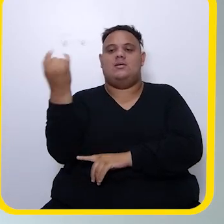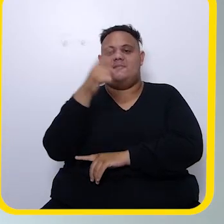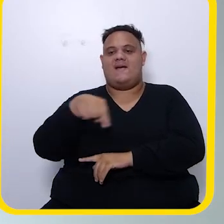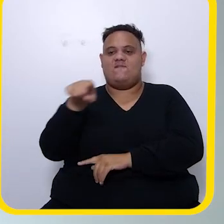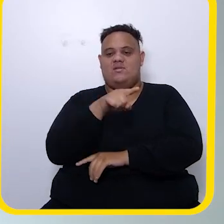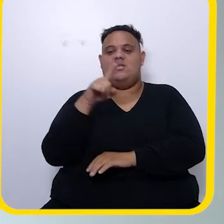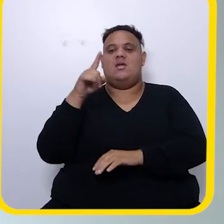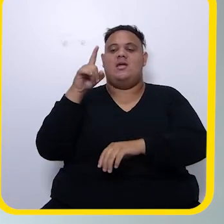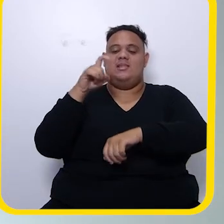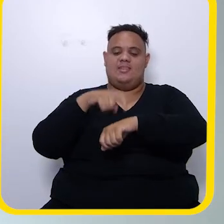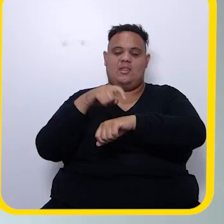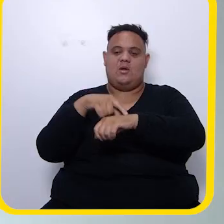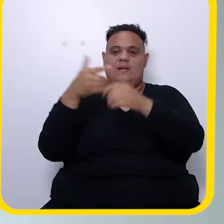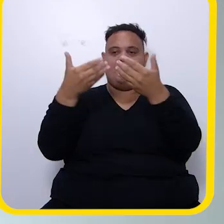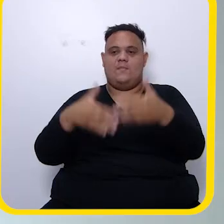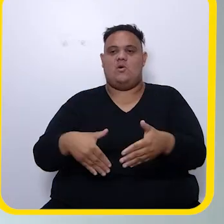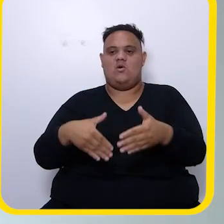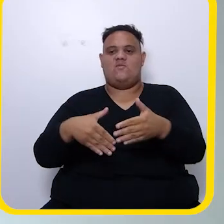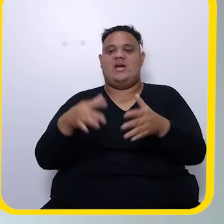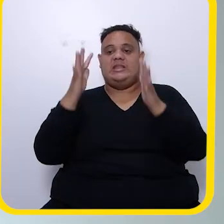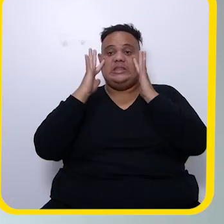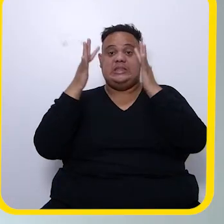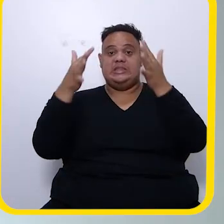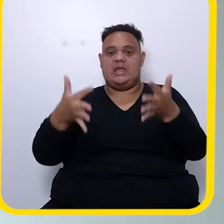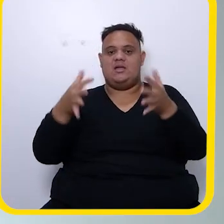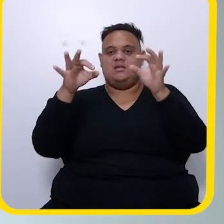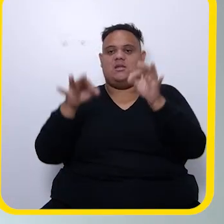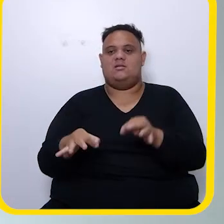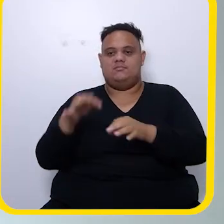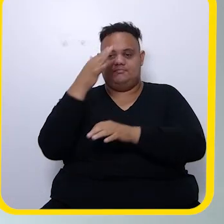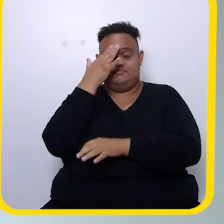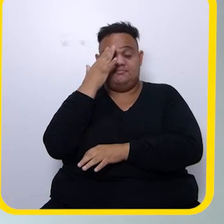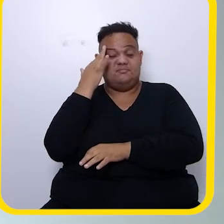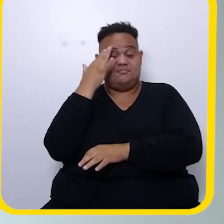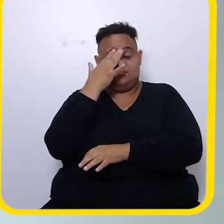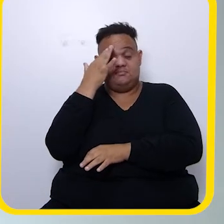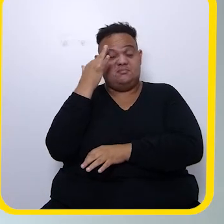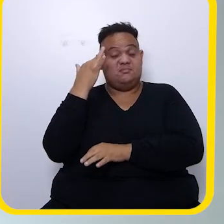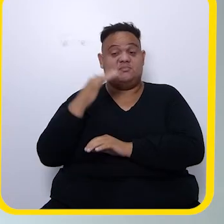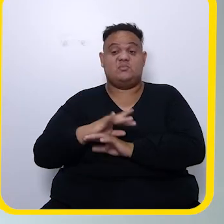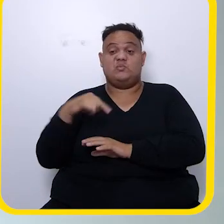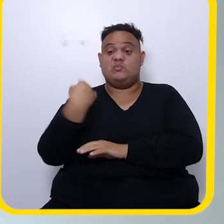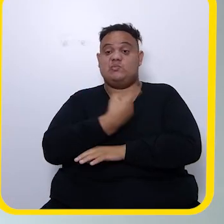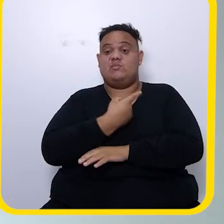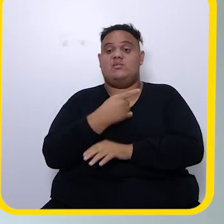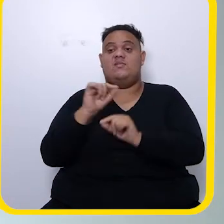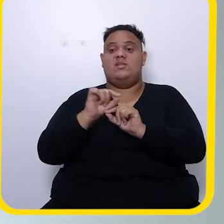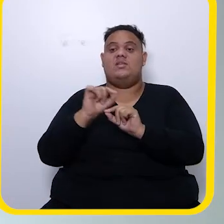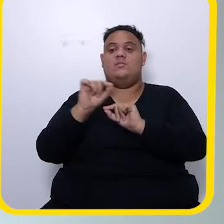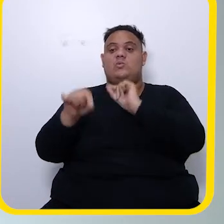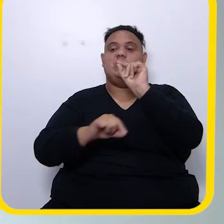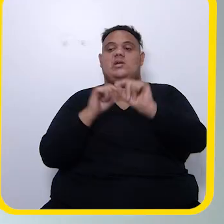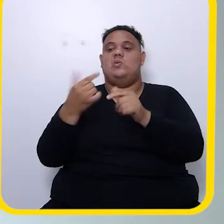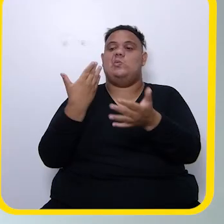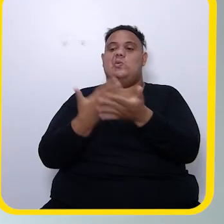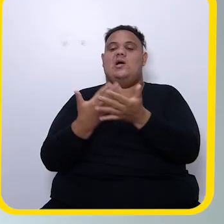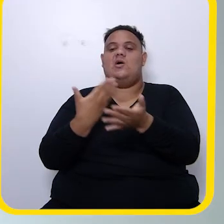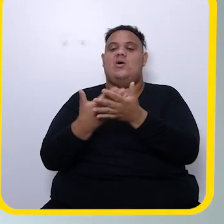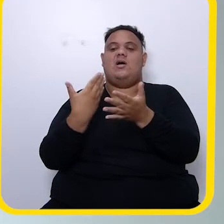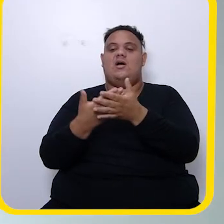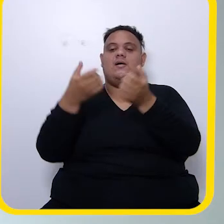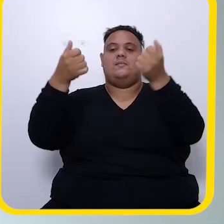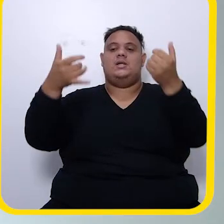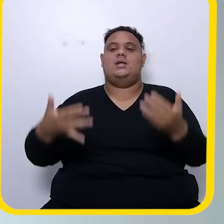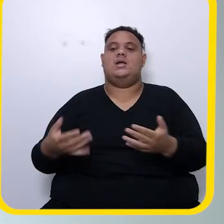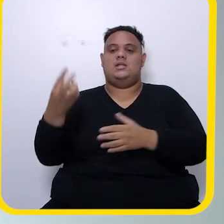na hora da prova, estarem atentos, né? Então, a gente faz questão de torrar uma aula inteira